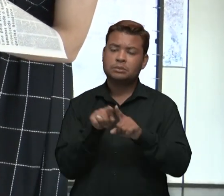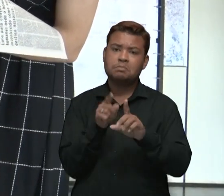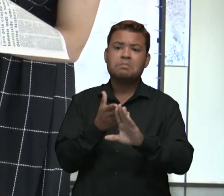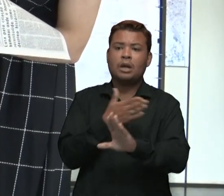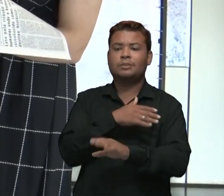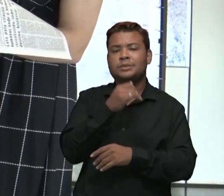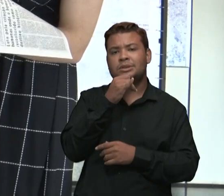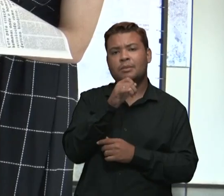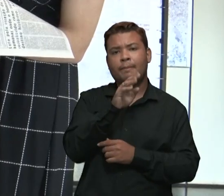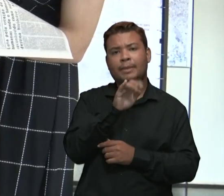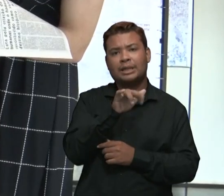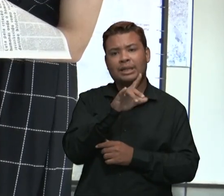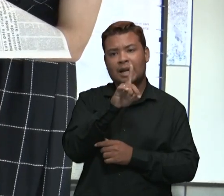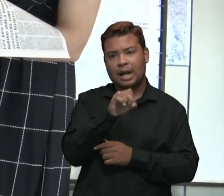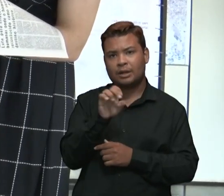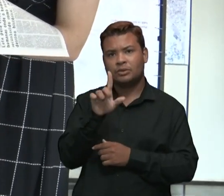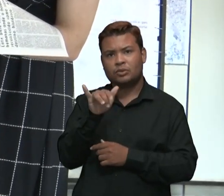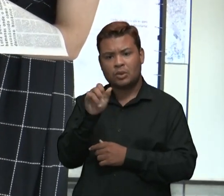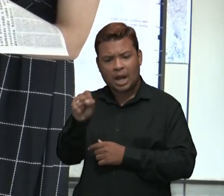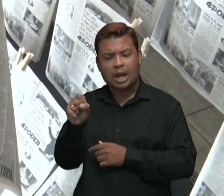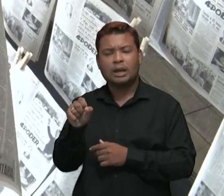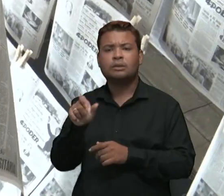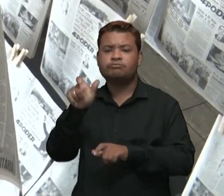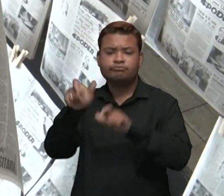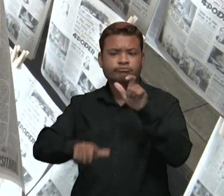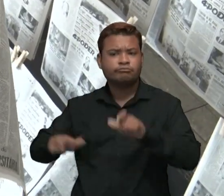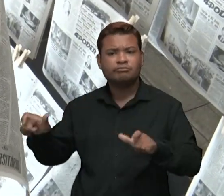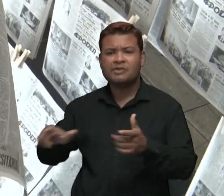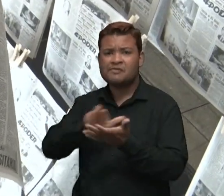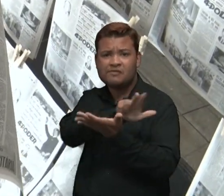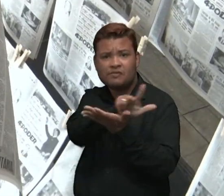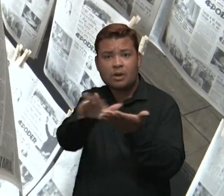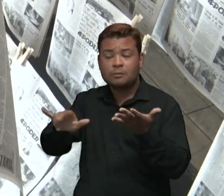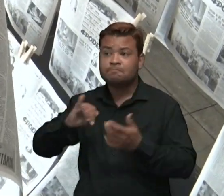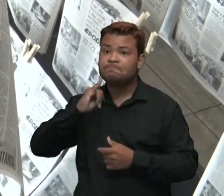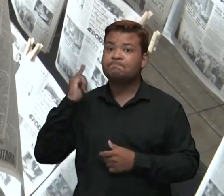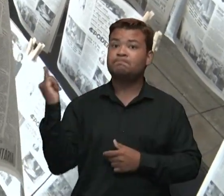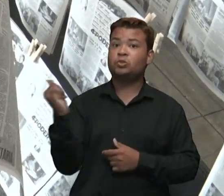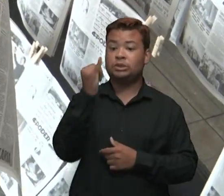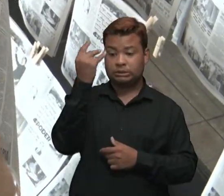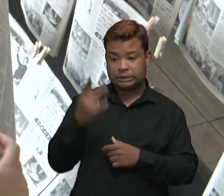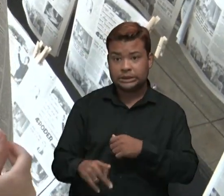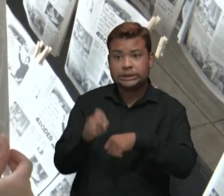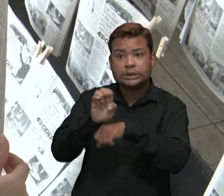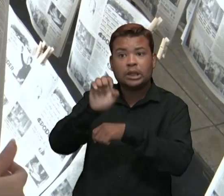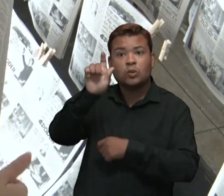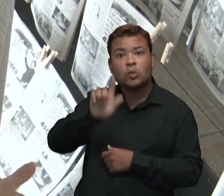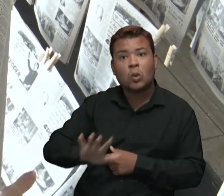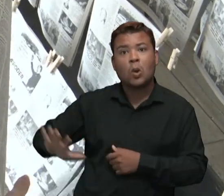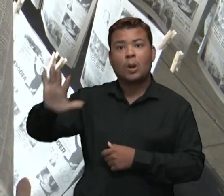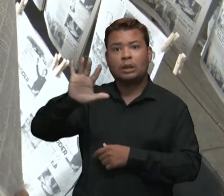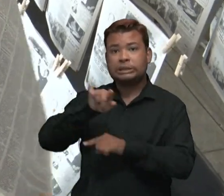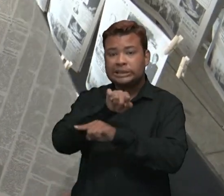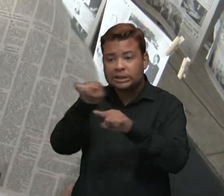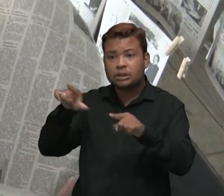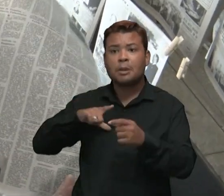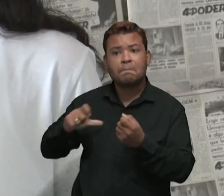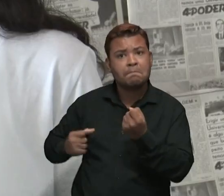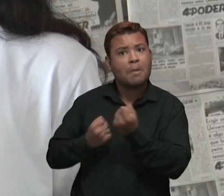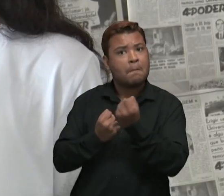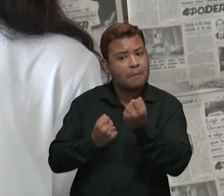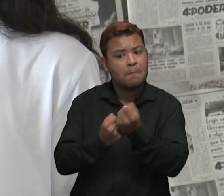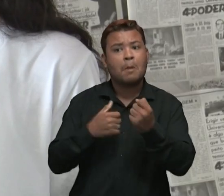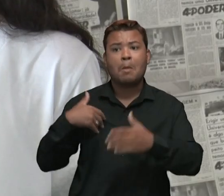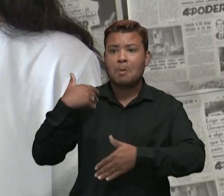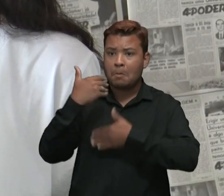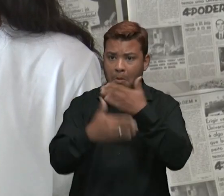Marieta Teles Machado, o Zoroastro Artiaga, nomes muito importantes para o nosso estado e foram colaboradores frequentes desse jornal.